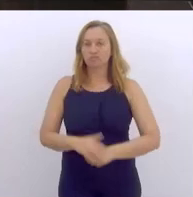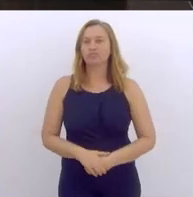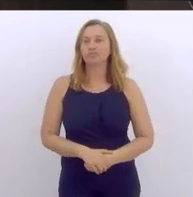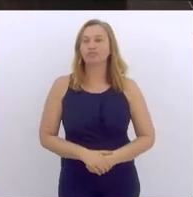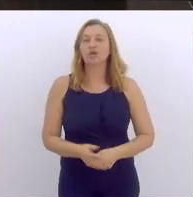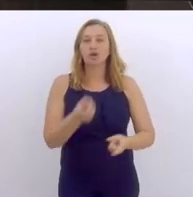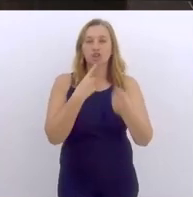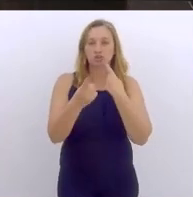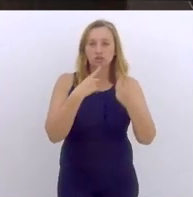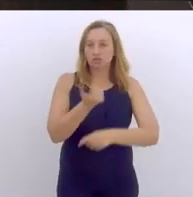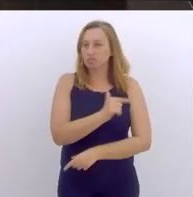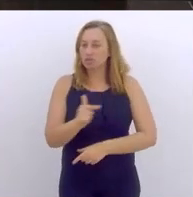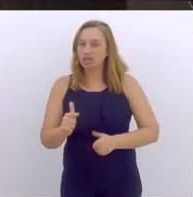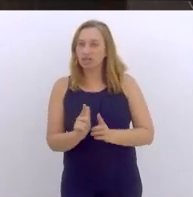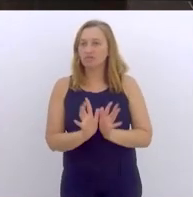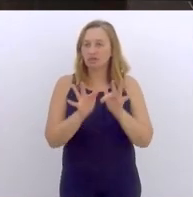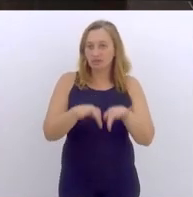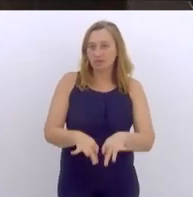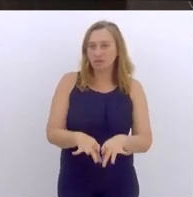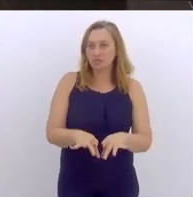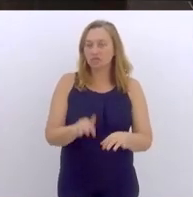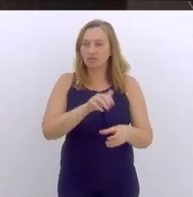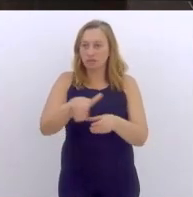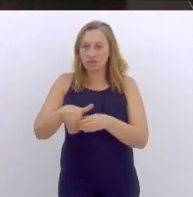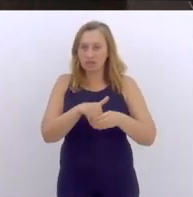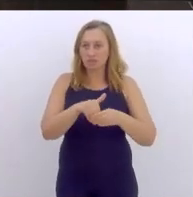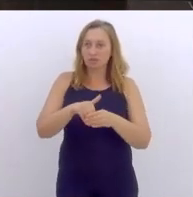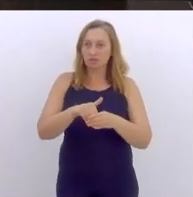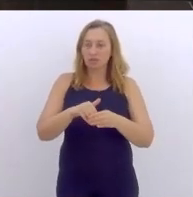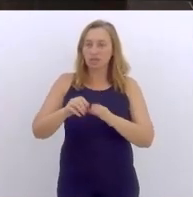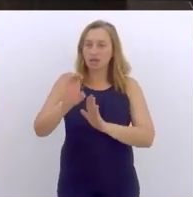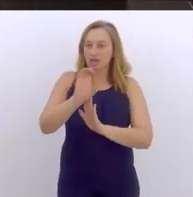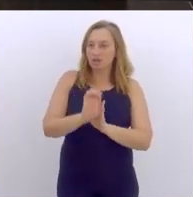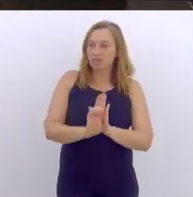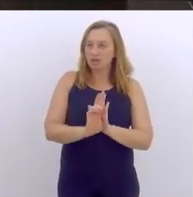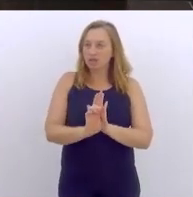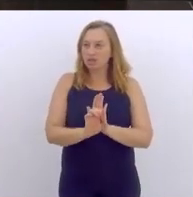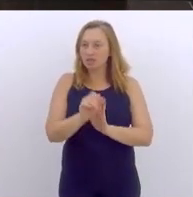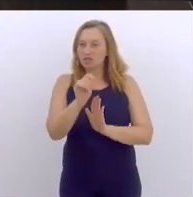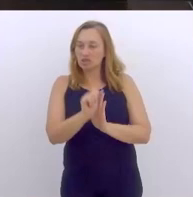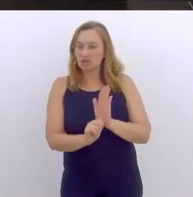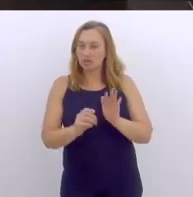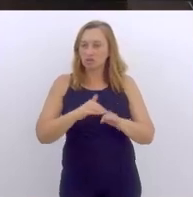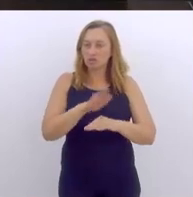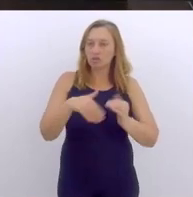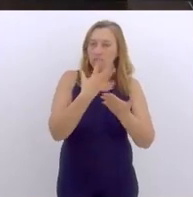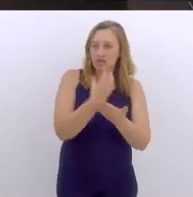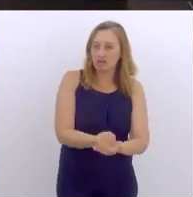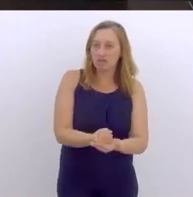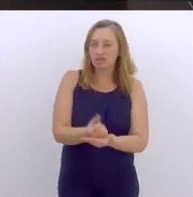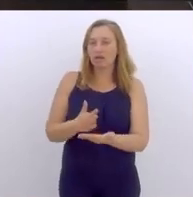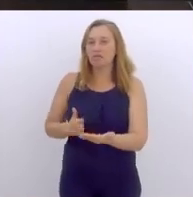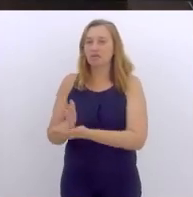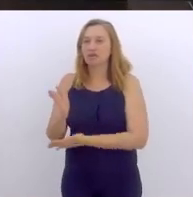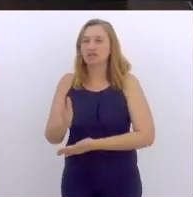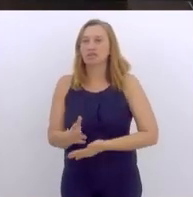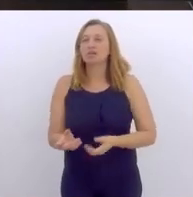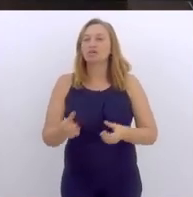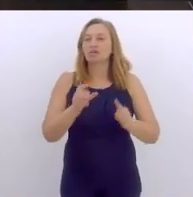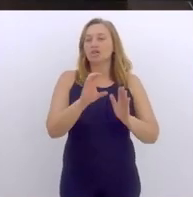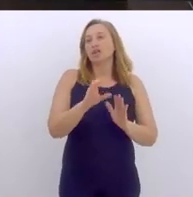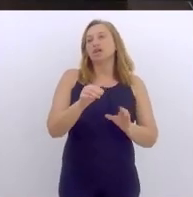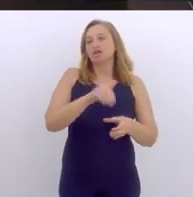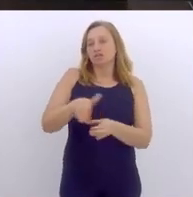Em discussão, não havendo quem queria discutir, encerrada a discussão, em votação, emenda de redação. Os senhores que aprovam, permaneçam como estão, aprovado. Em